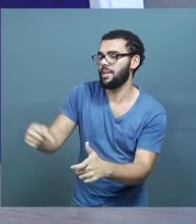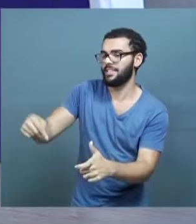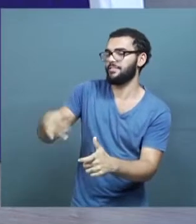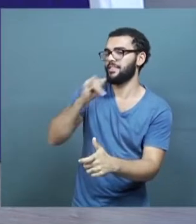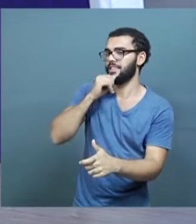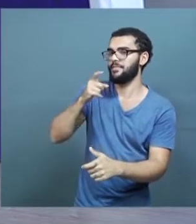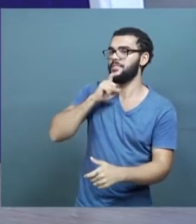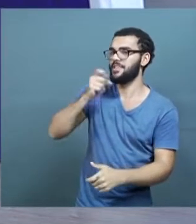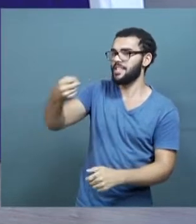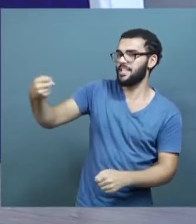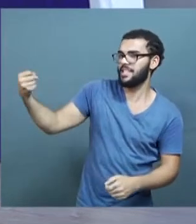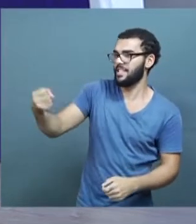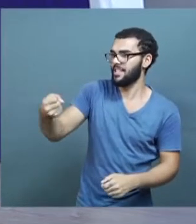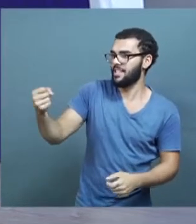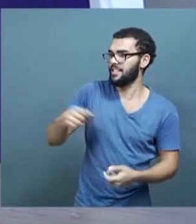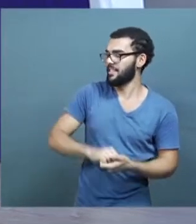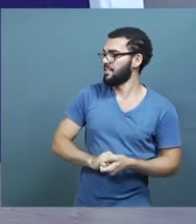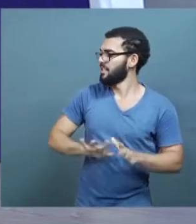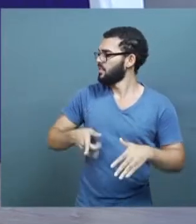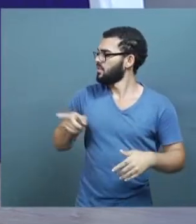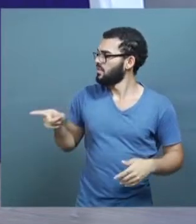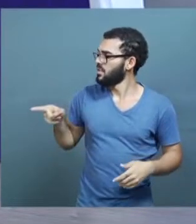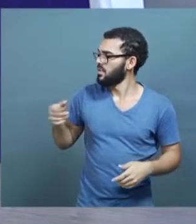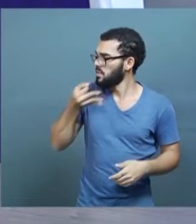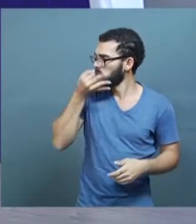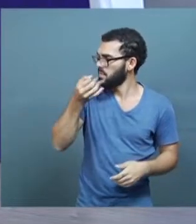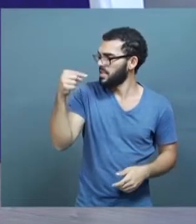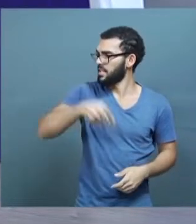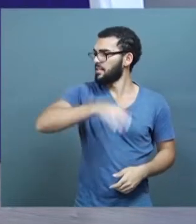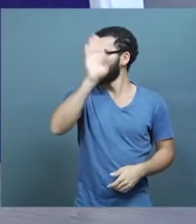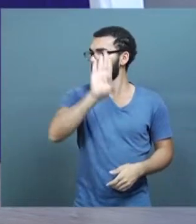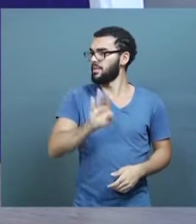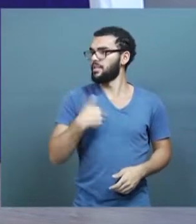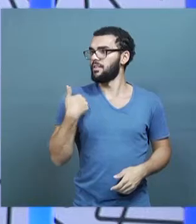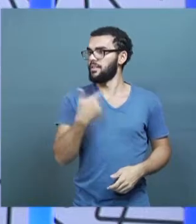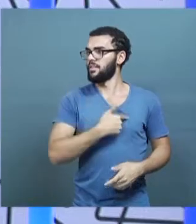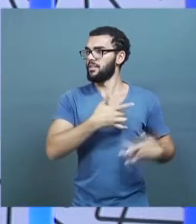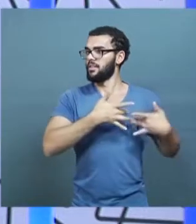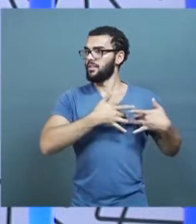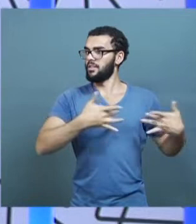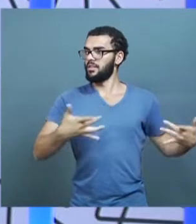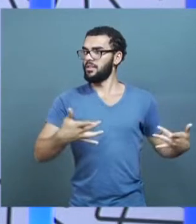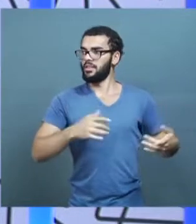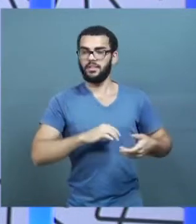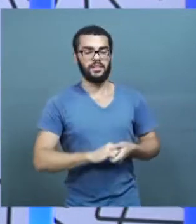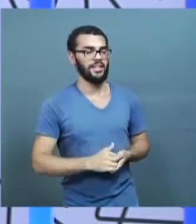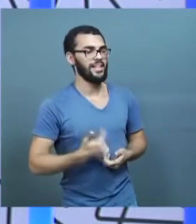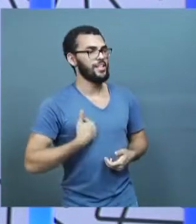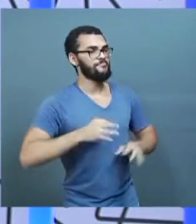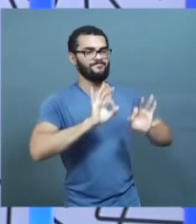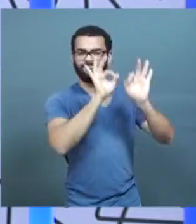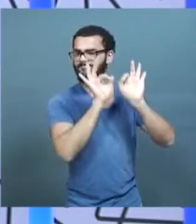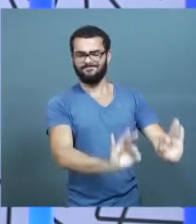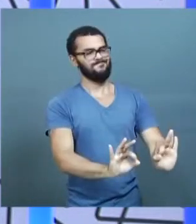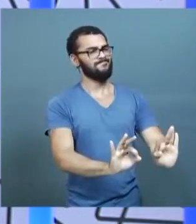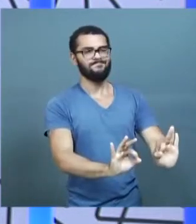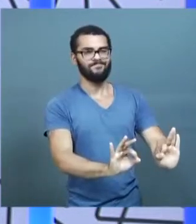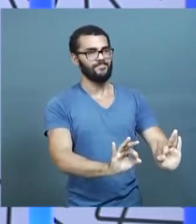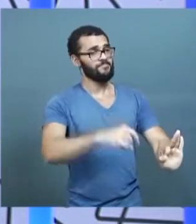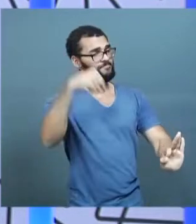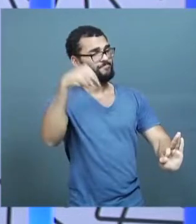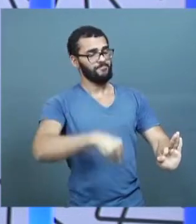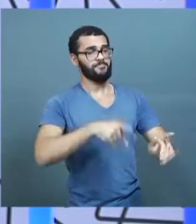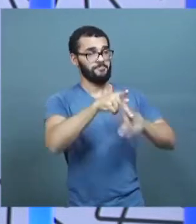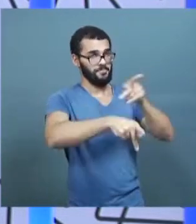acha que o brasileiro é, de fato, um povo solidário? Eu acredito, não. Eu tenho certeza só que o